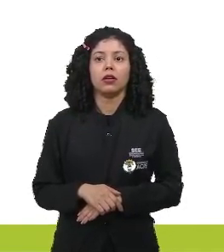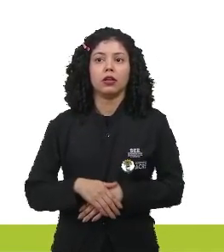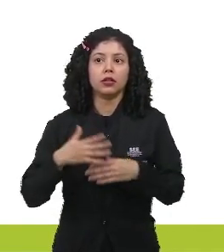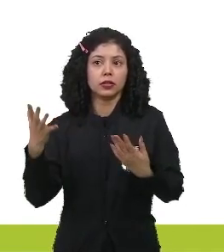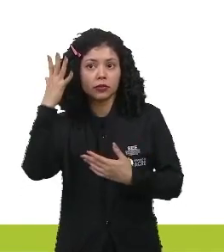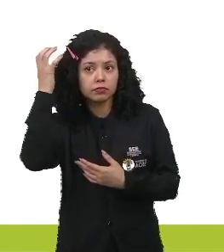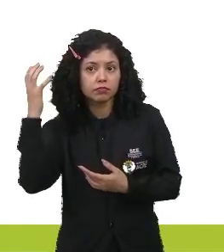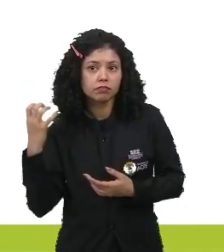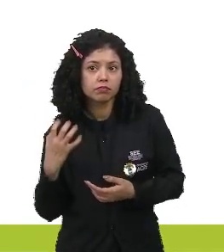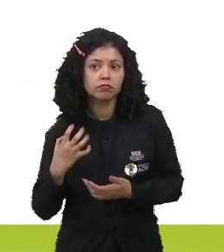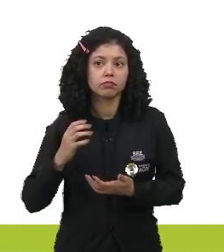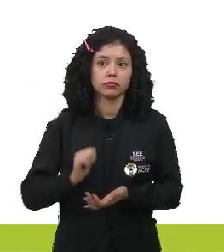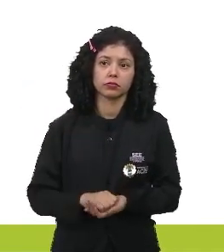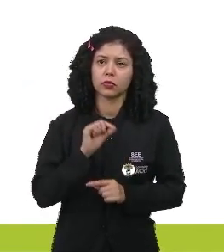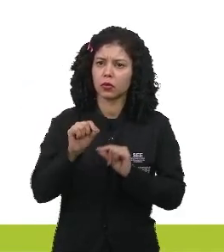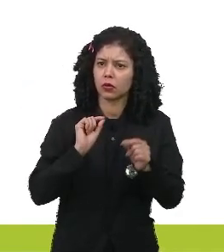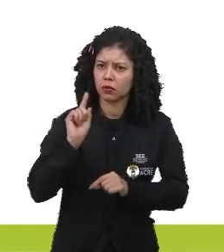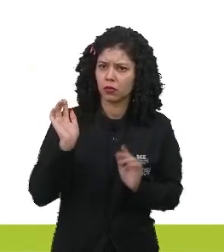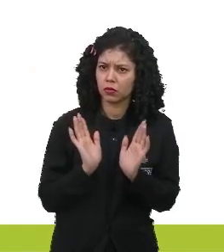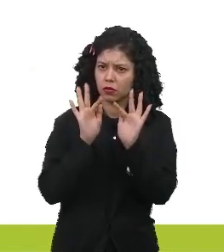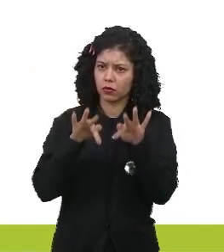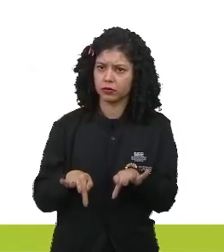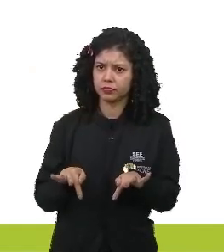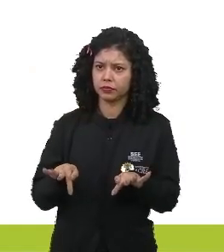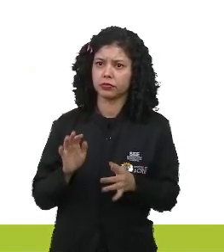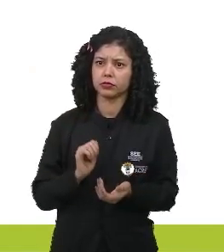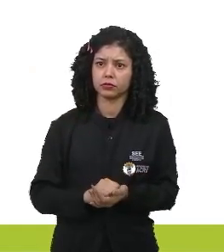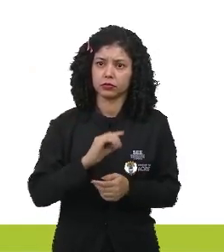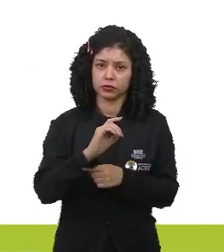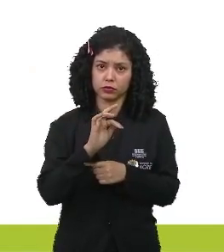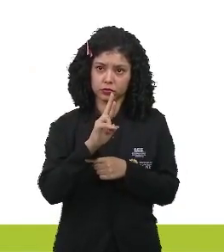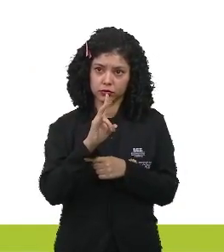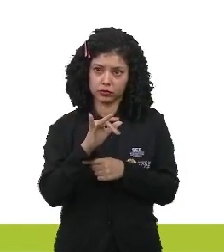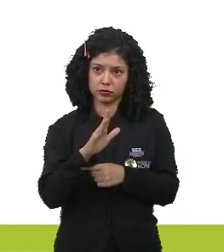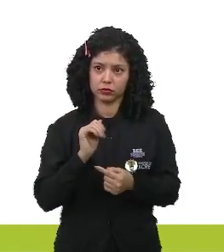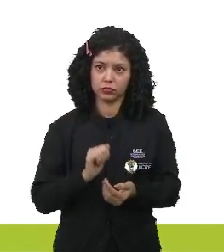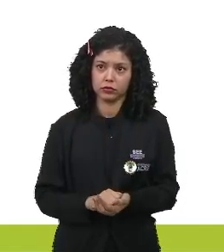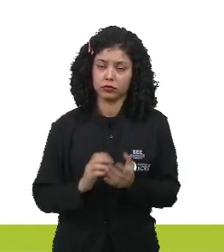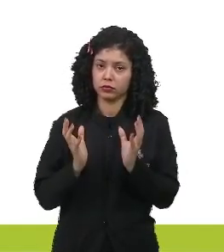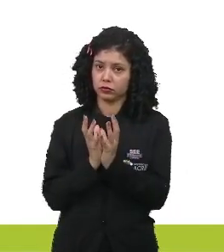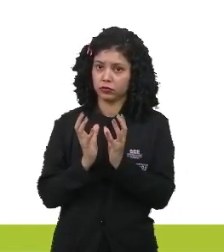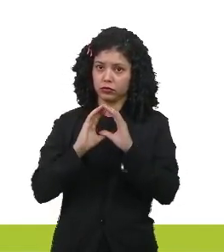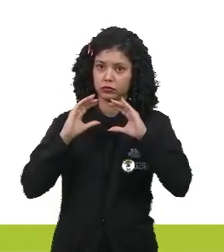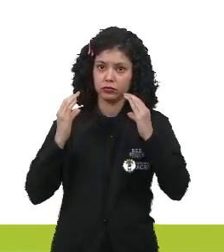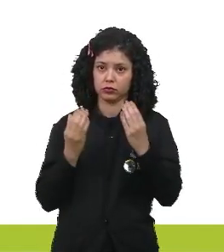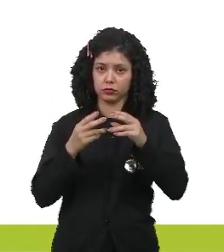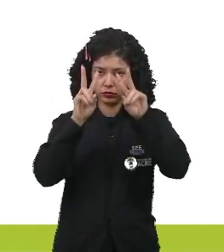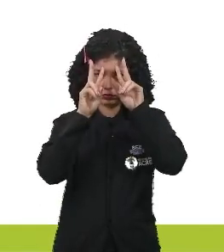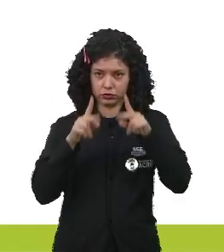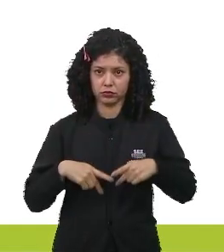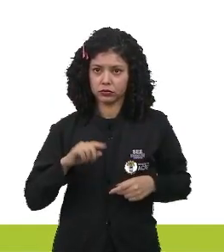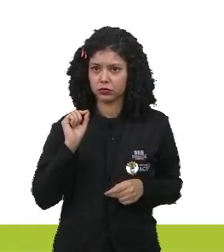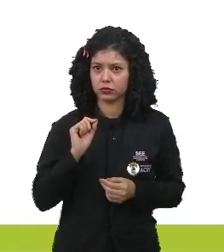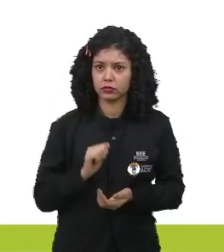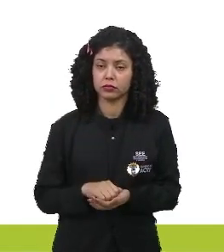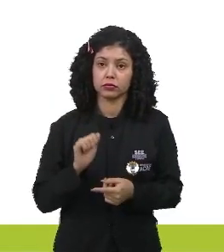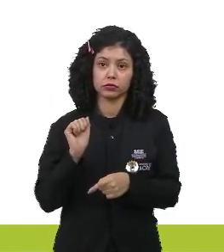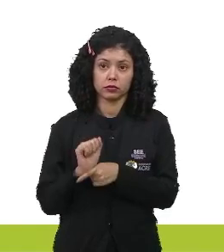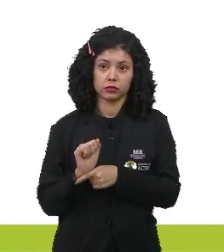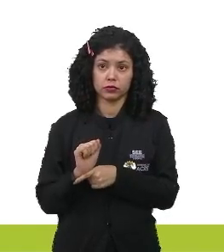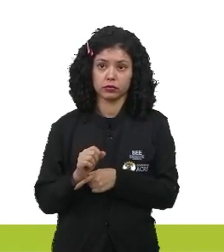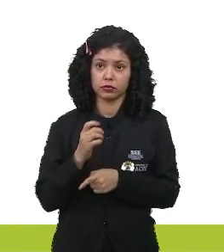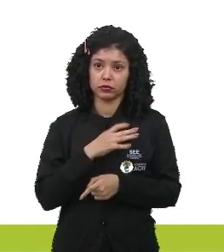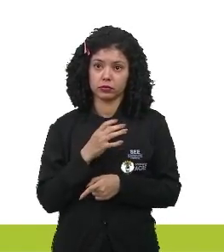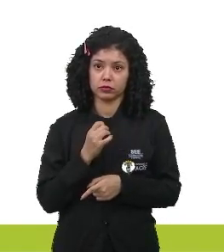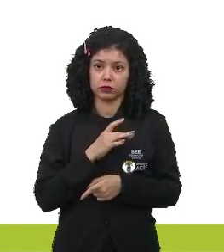Rousseau o que pois fim ao espírito caridoso e coletivo dos seres humanos foi